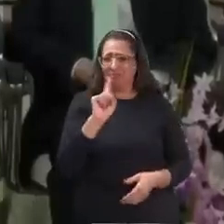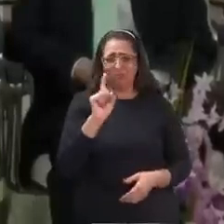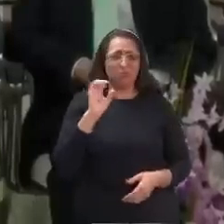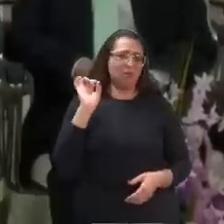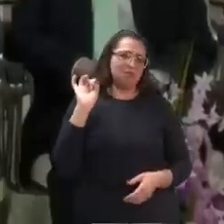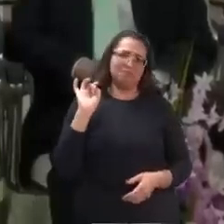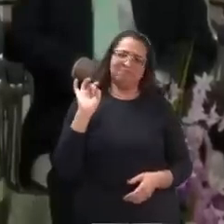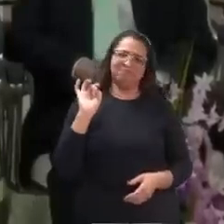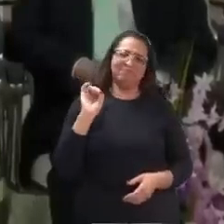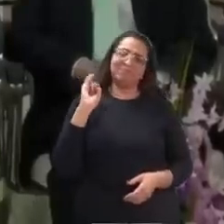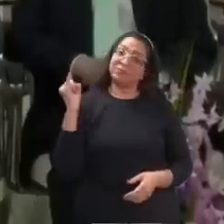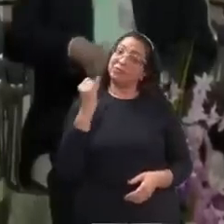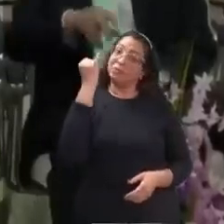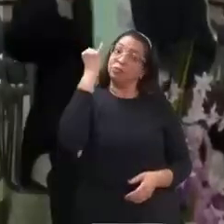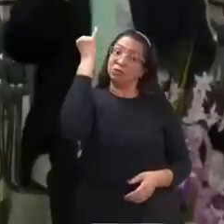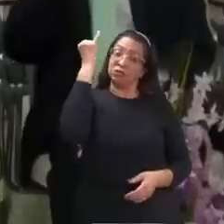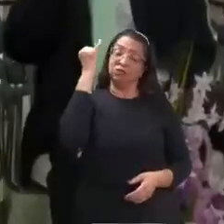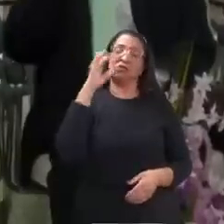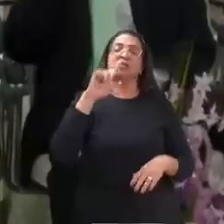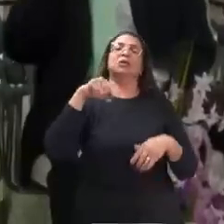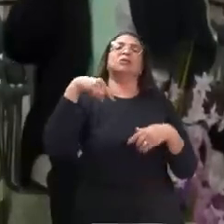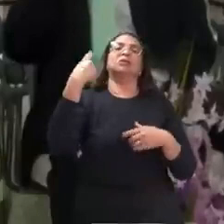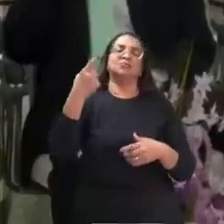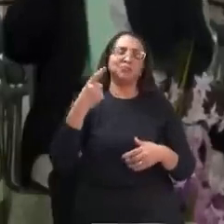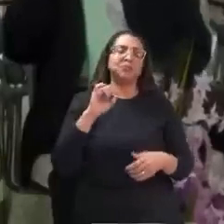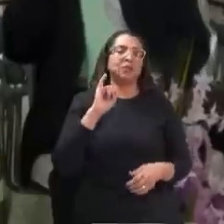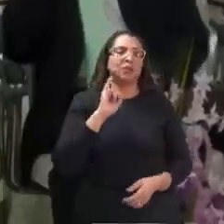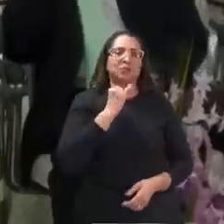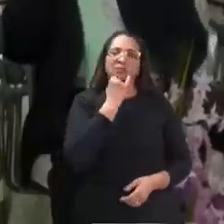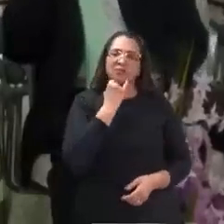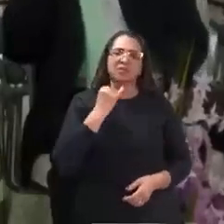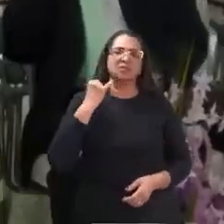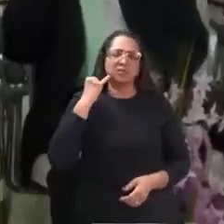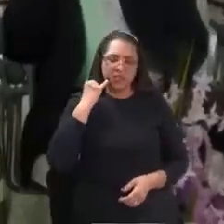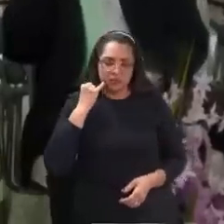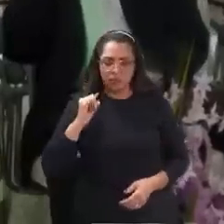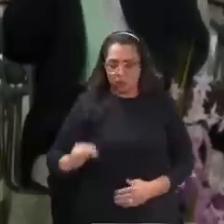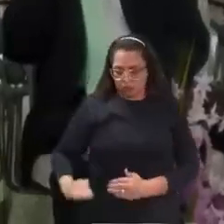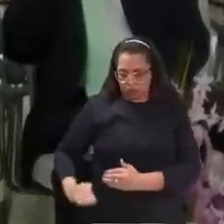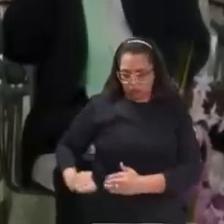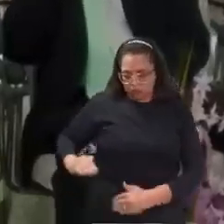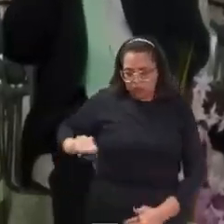que quando Isaac vai casar, tem problema no útero da esposa.